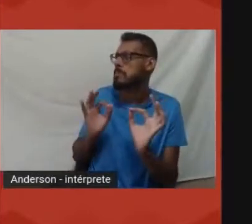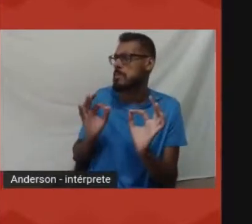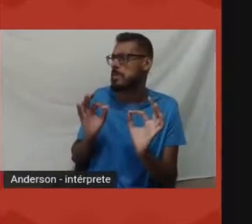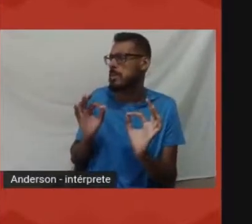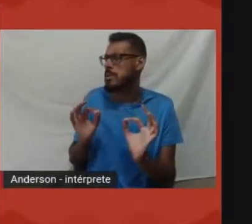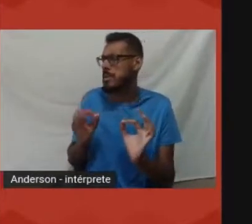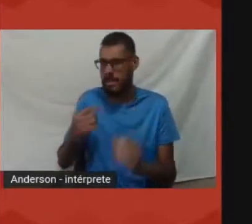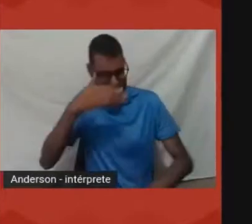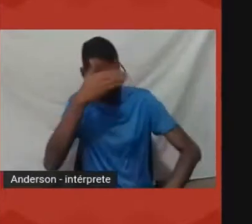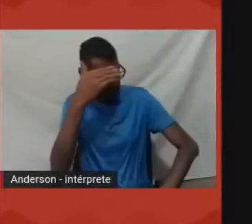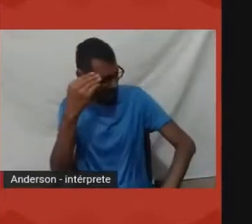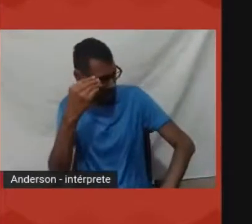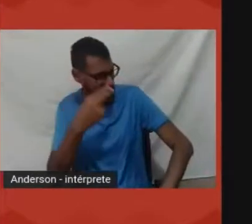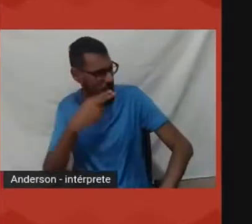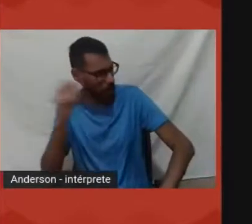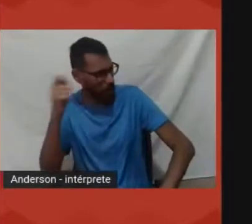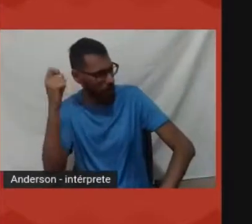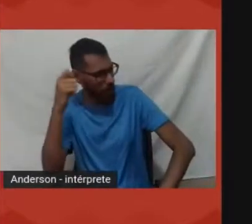falando sério.